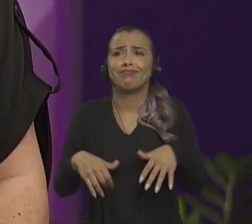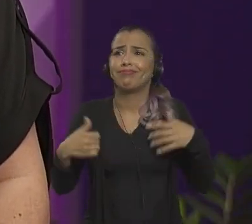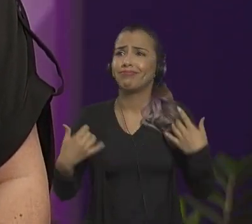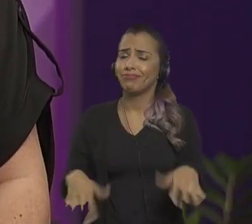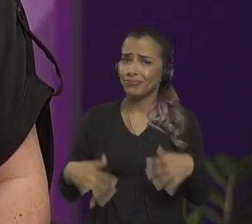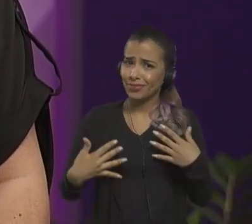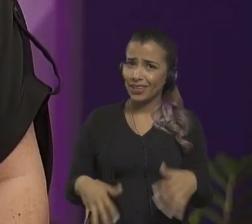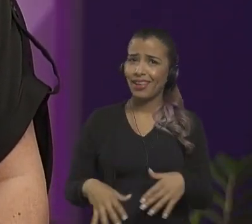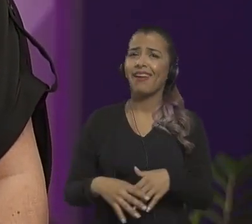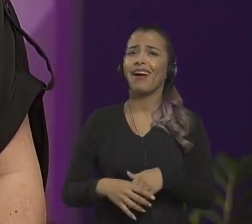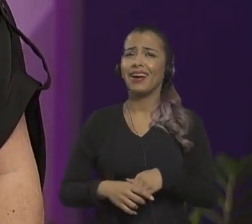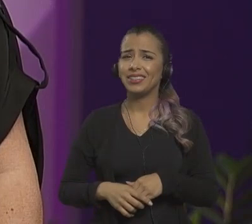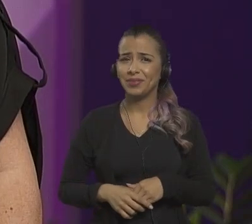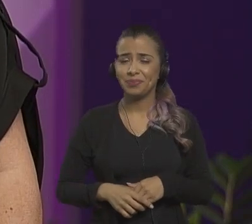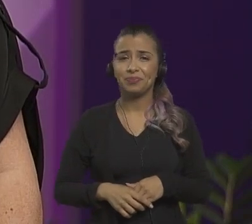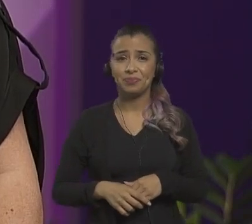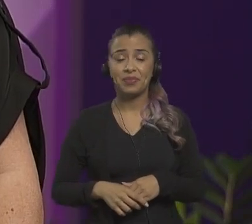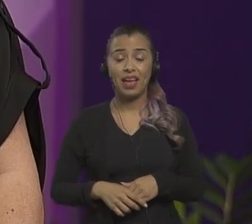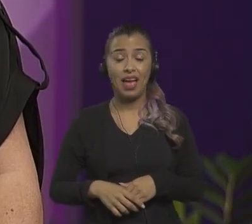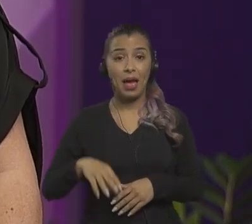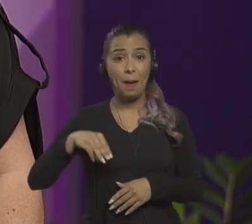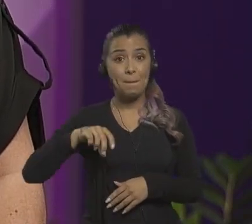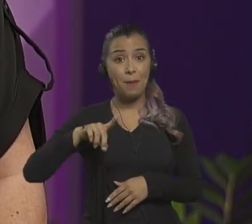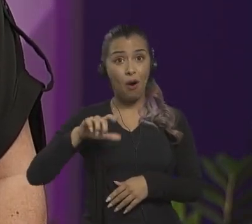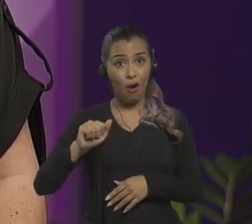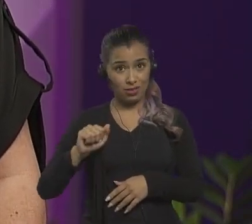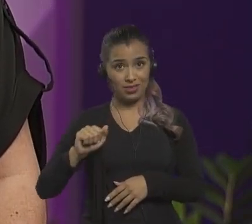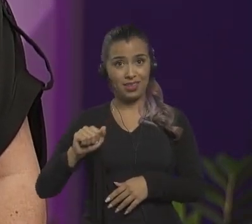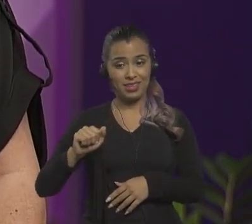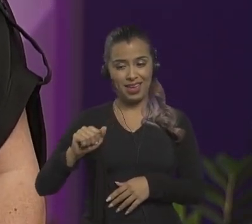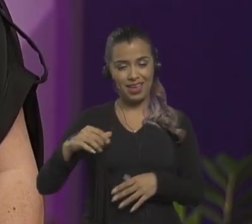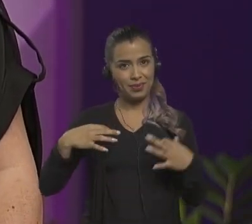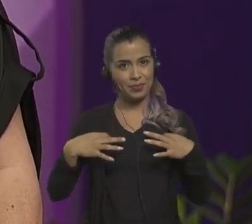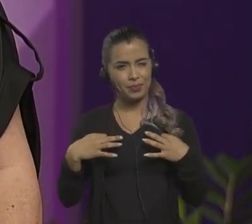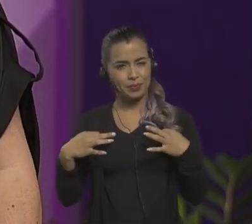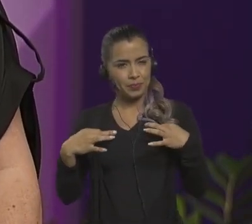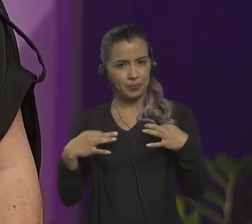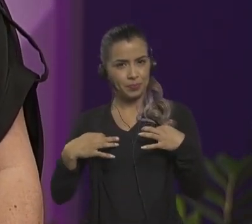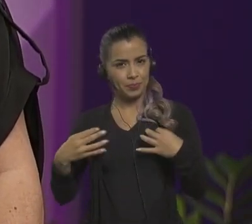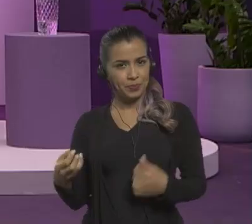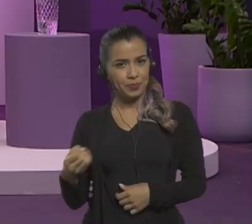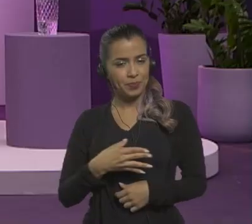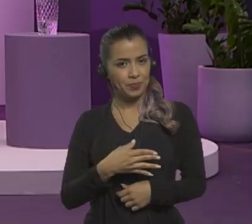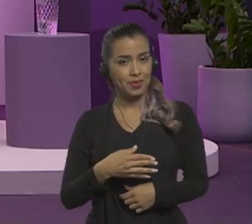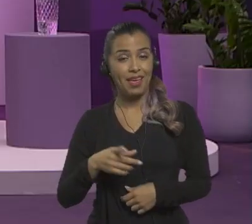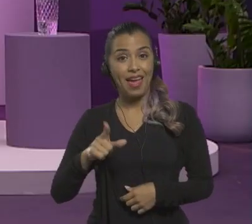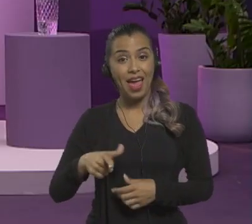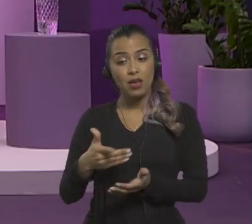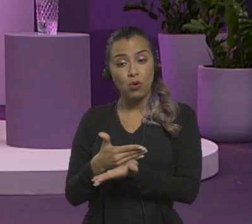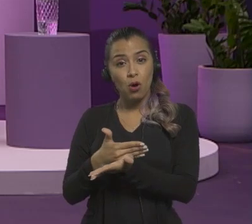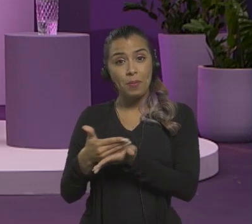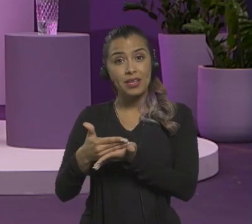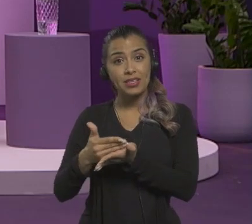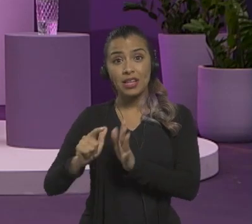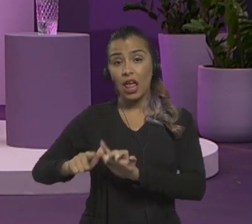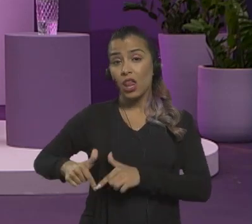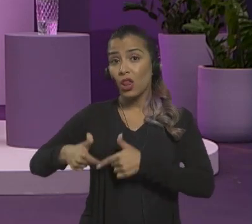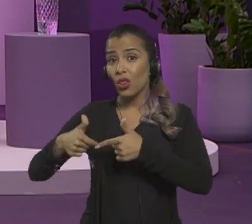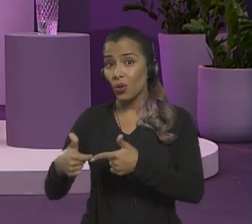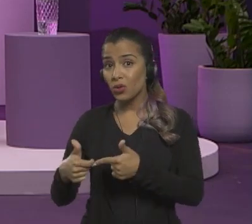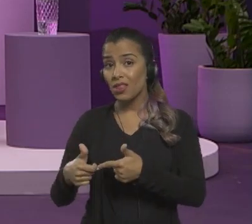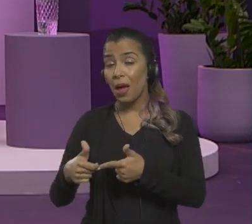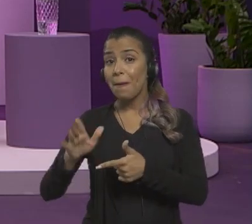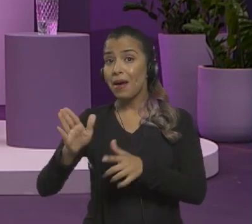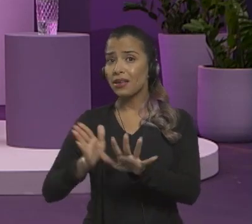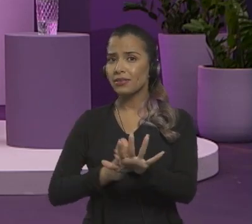Na verdade, né, a moda foi a porta de entrada, né, dessa nossa luta, mas as questões são muito maiores do